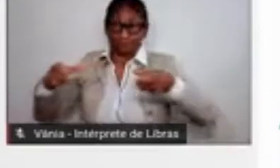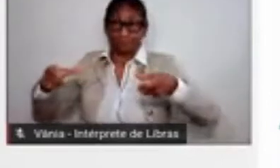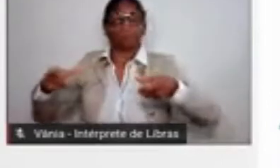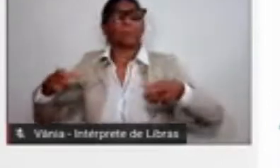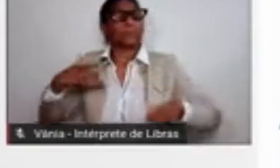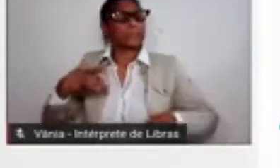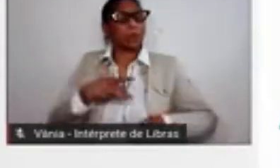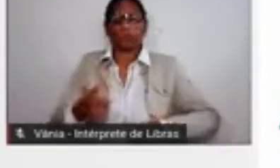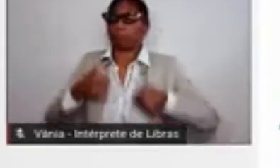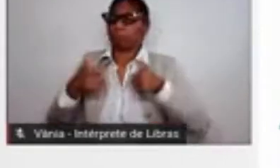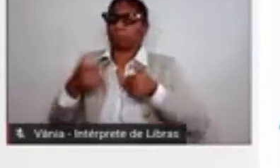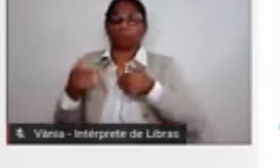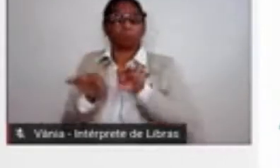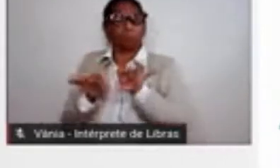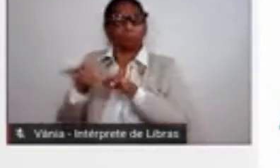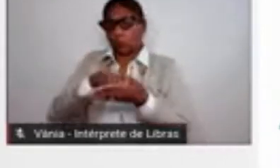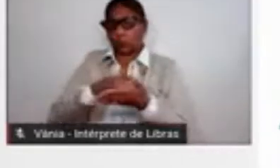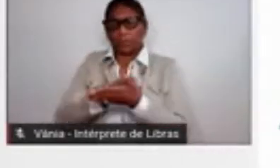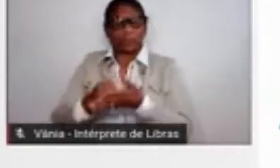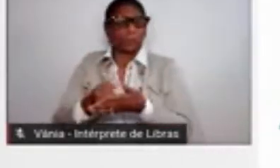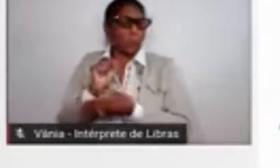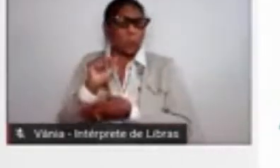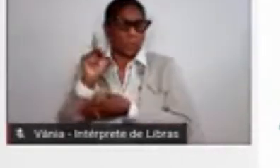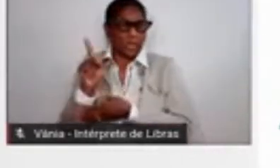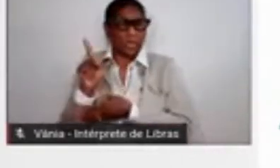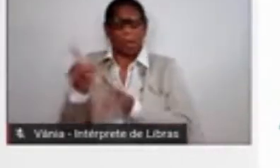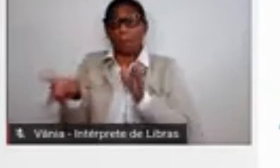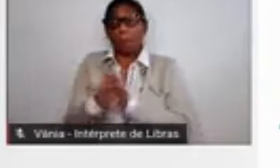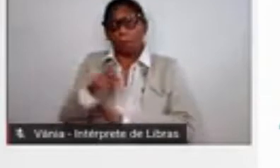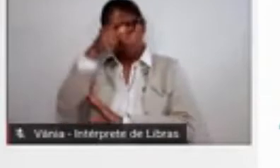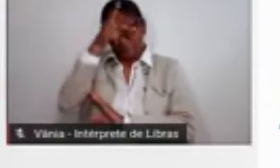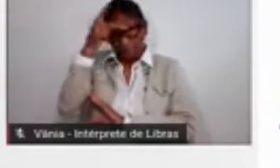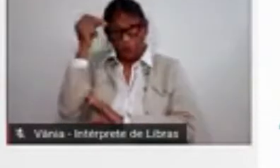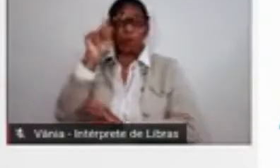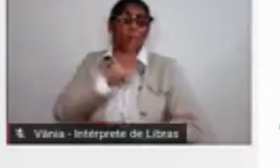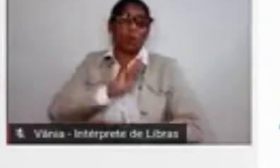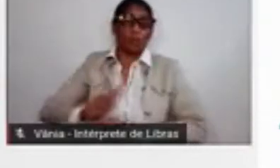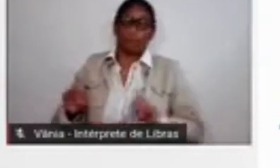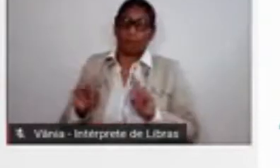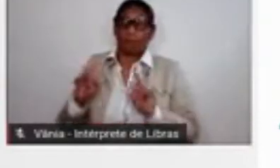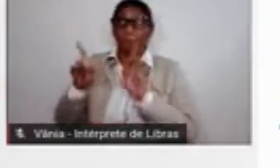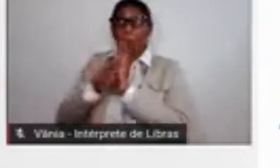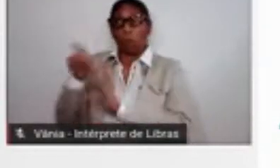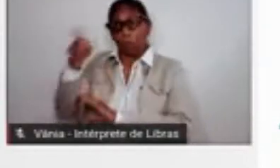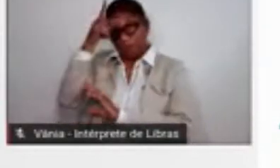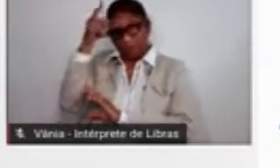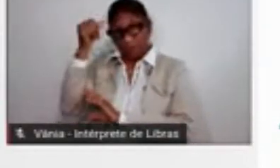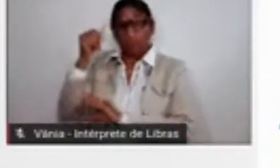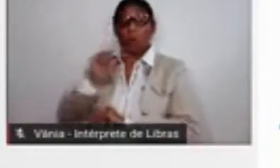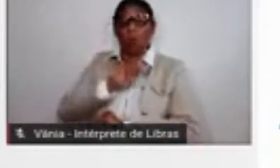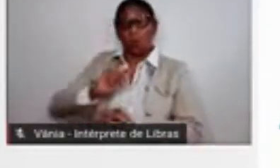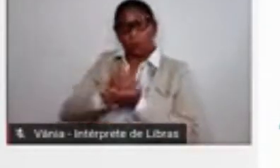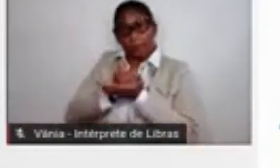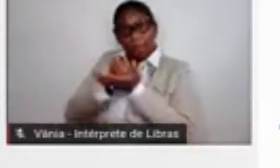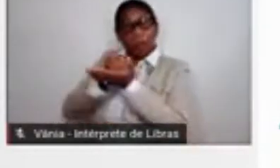saúde, essas definições de contratações são tomadas pelo próprio município e não pelo governo do estado, mas o governo do estado dá o suporte necessário para